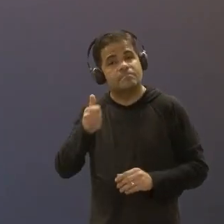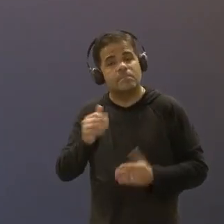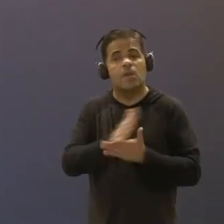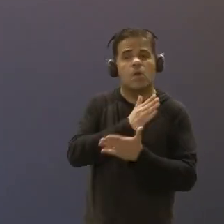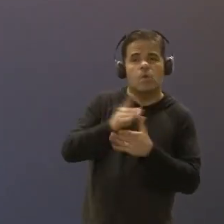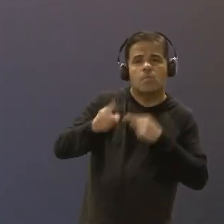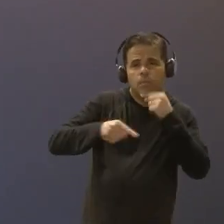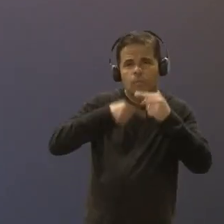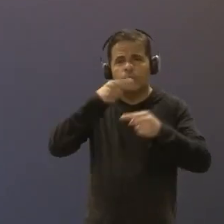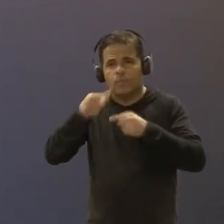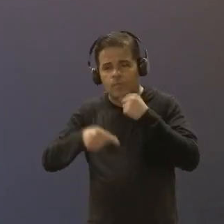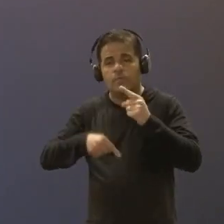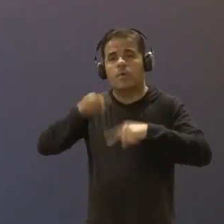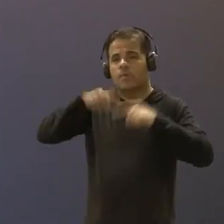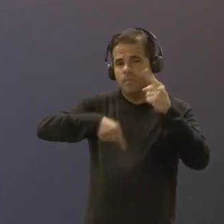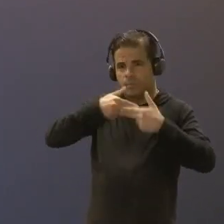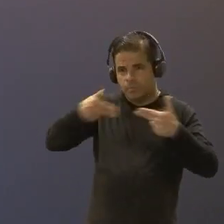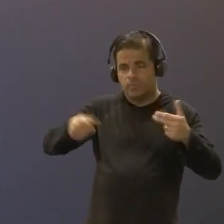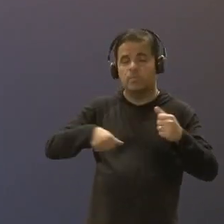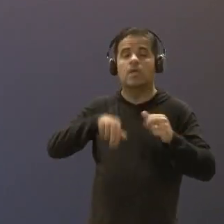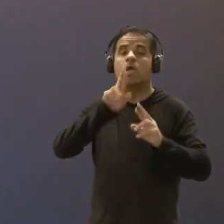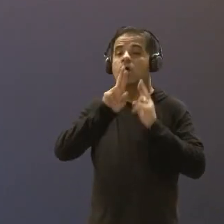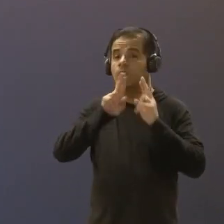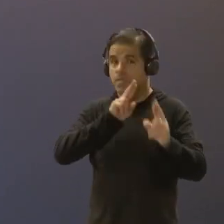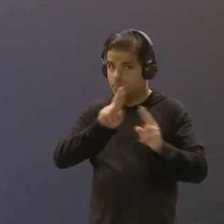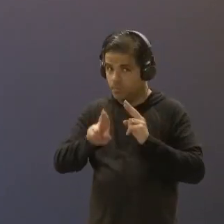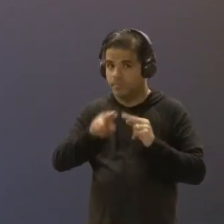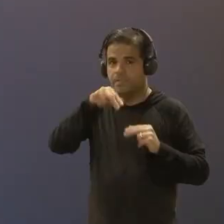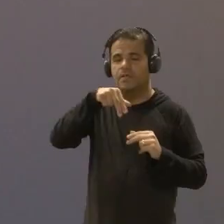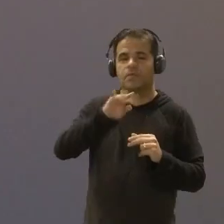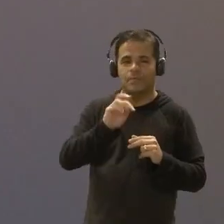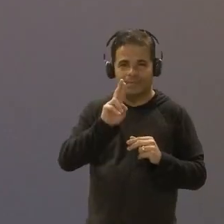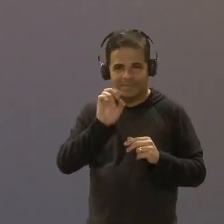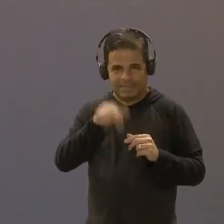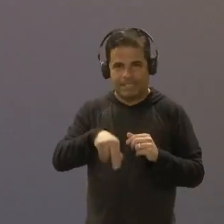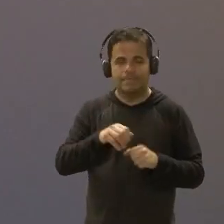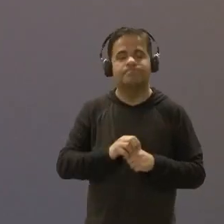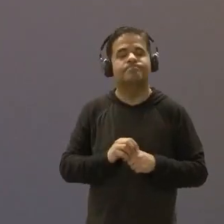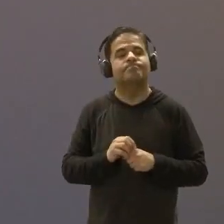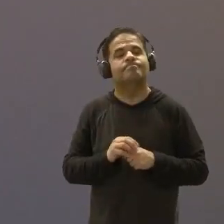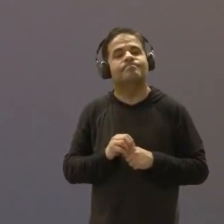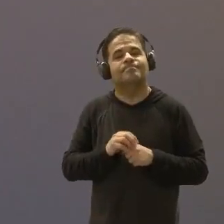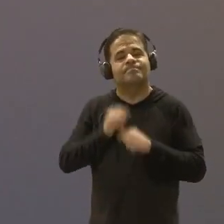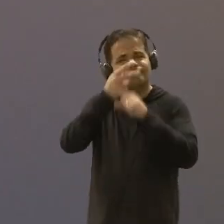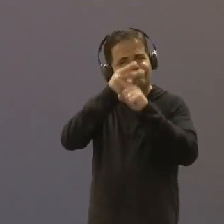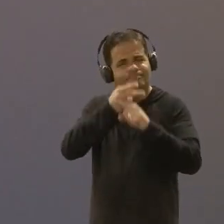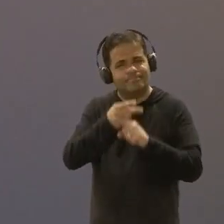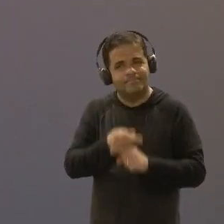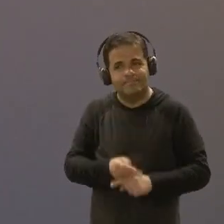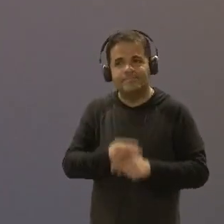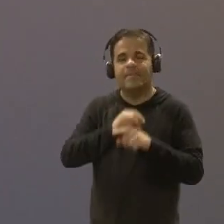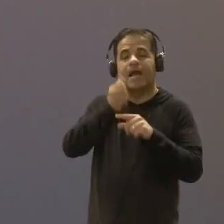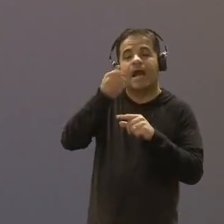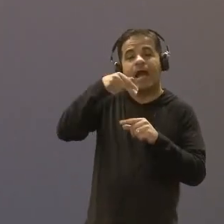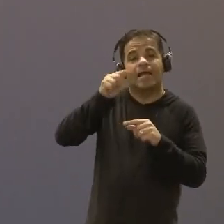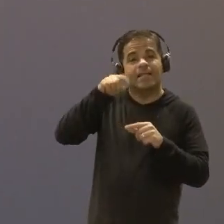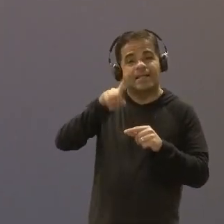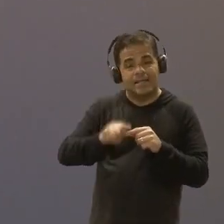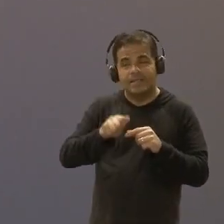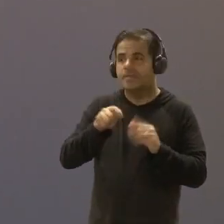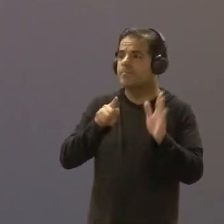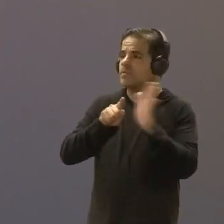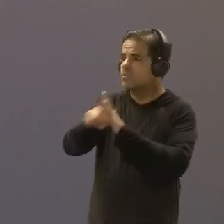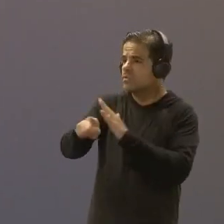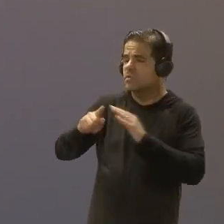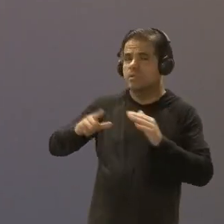Algumas dúvidas com relação ao produto eu vou responder aqui. Onde está? A Ananda Lourenço perguntando se o